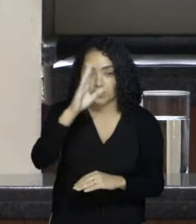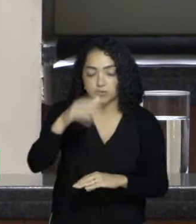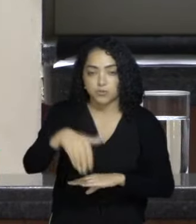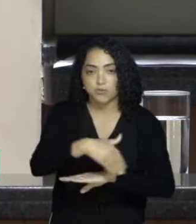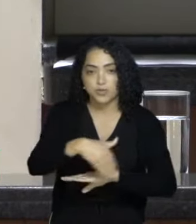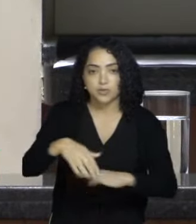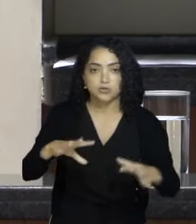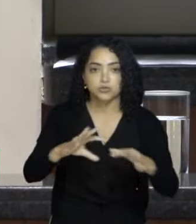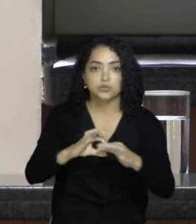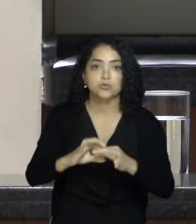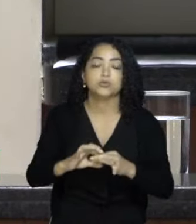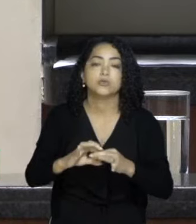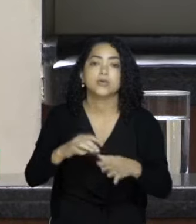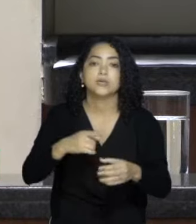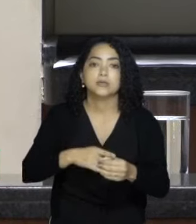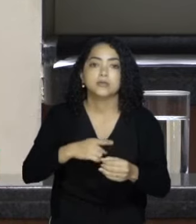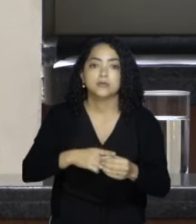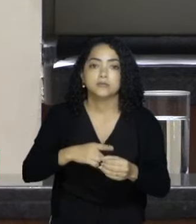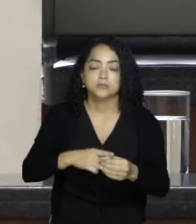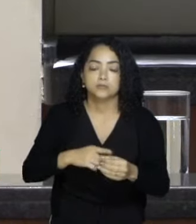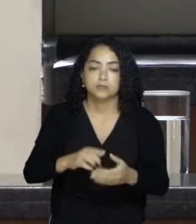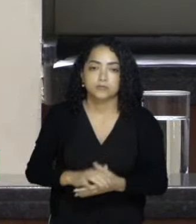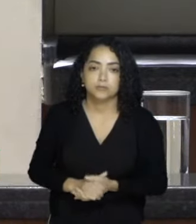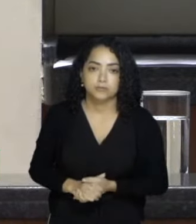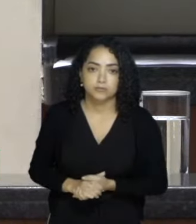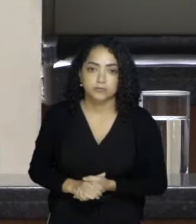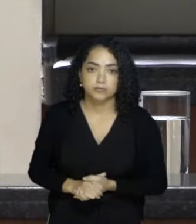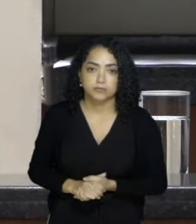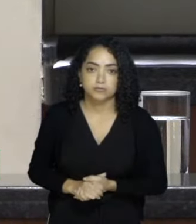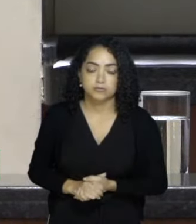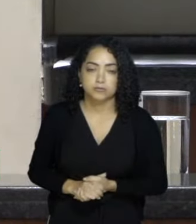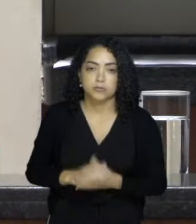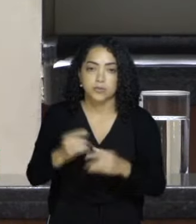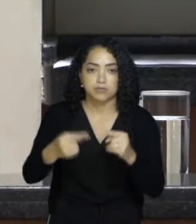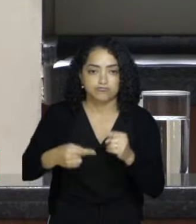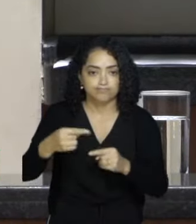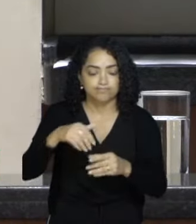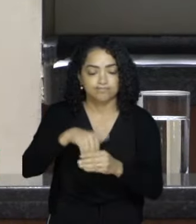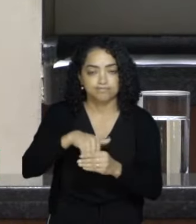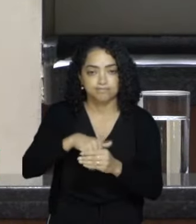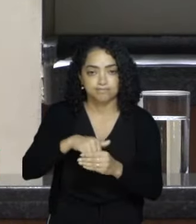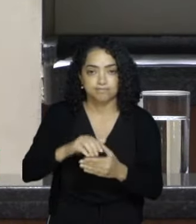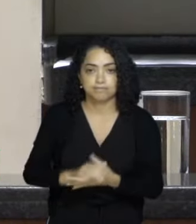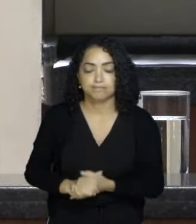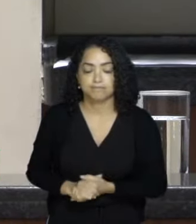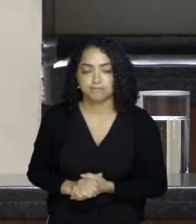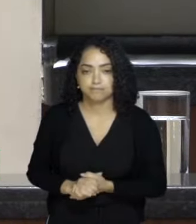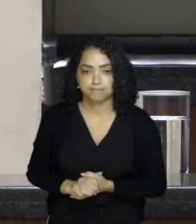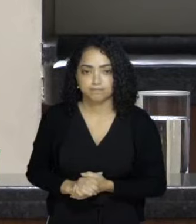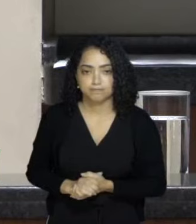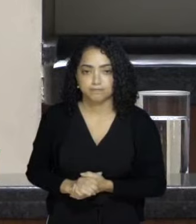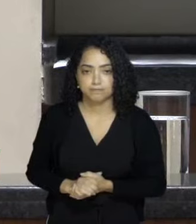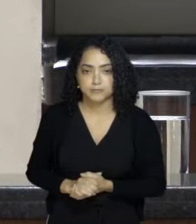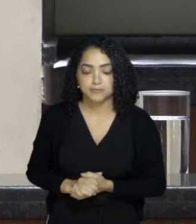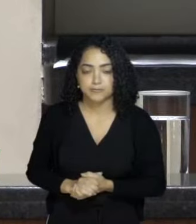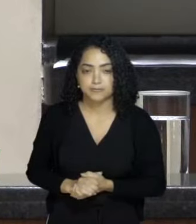ao município de Catanduvas, em discussão. Não havendo quem queira discutir, é em votação. Deputados que aprovam, permaneçam como se